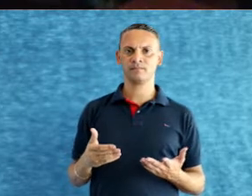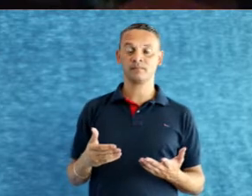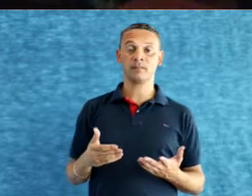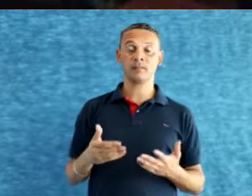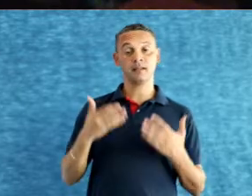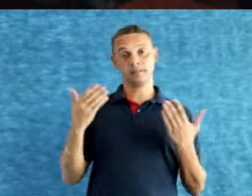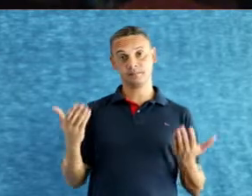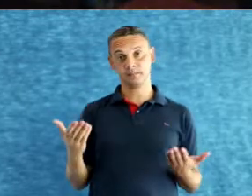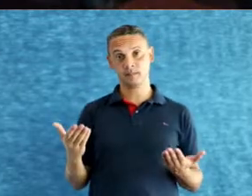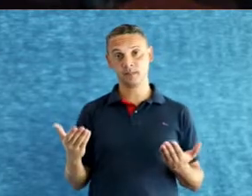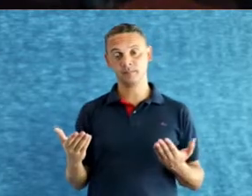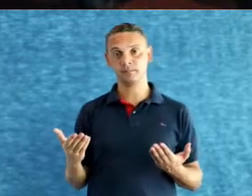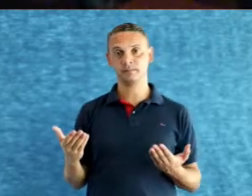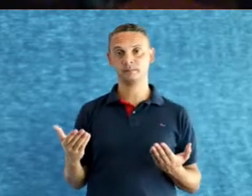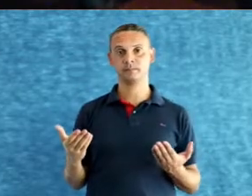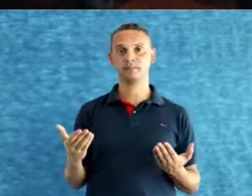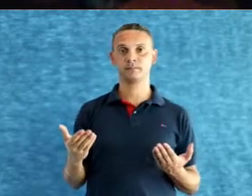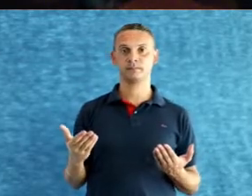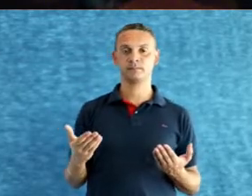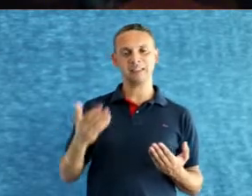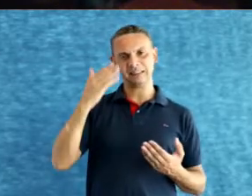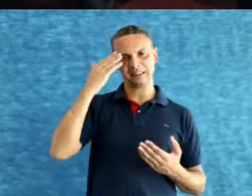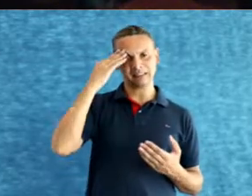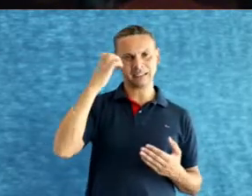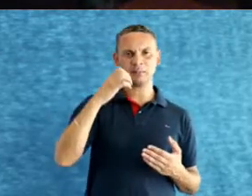foi encoberta por uma